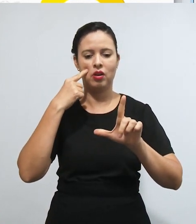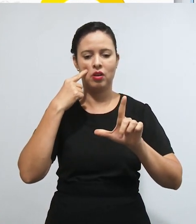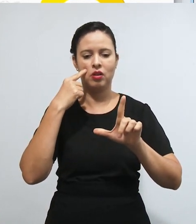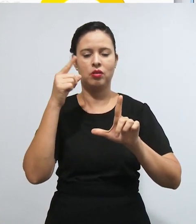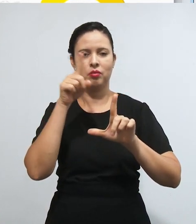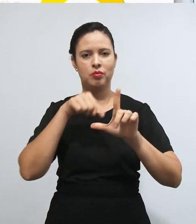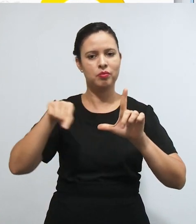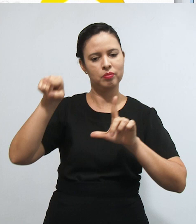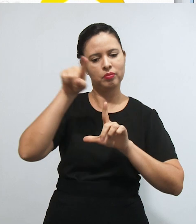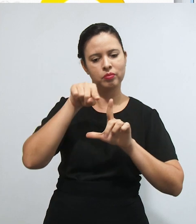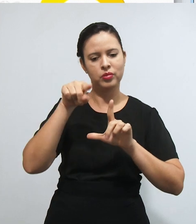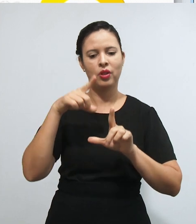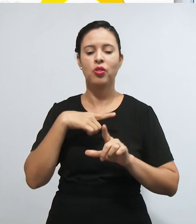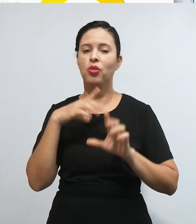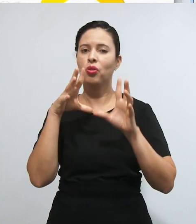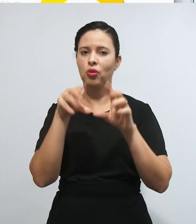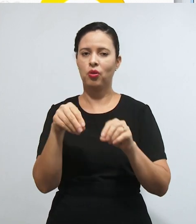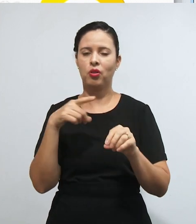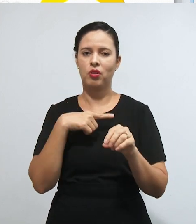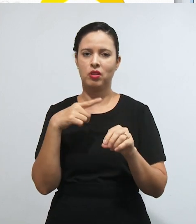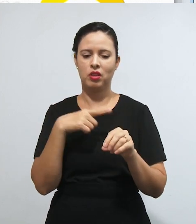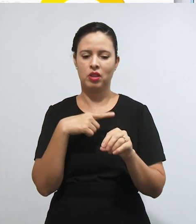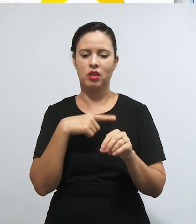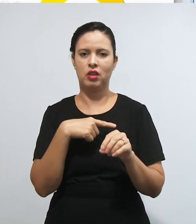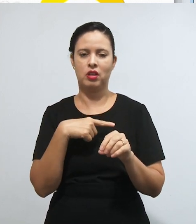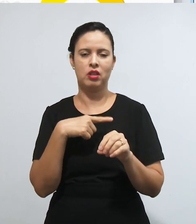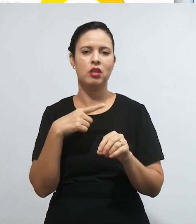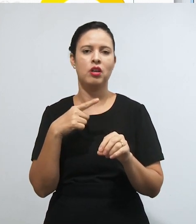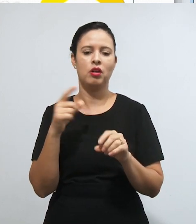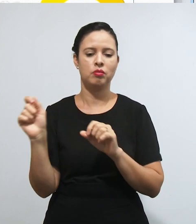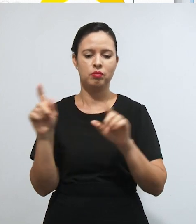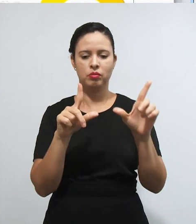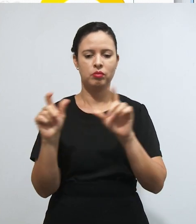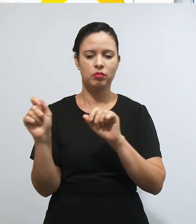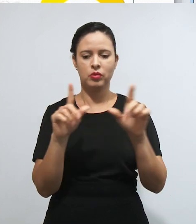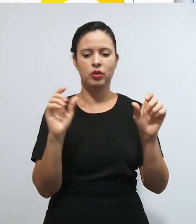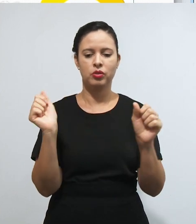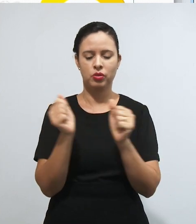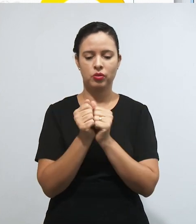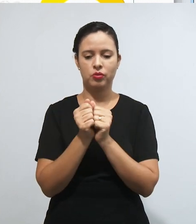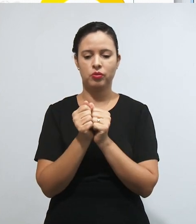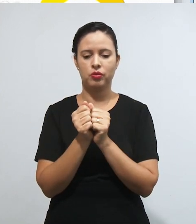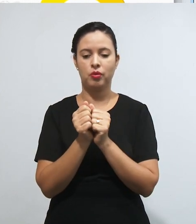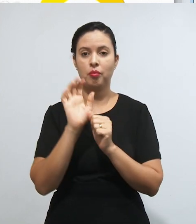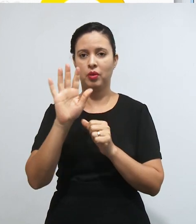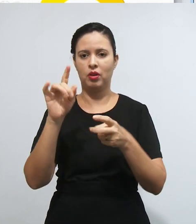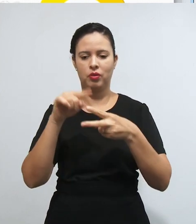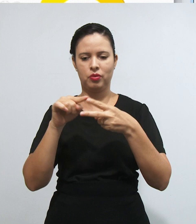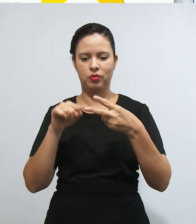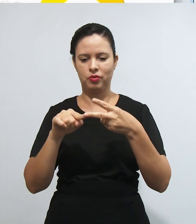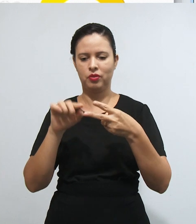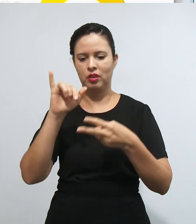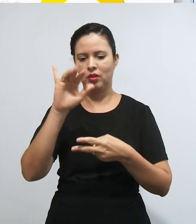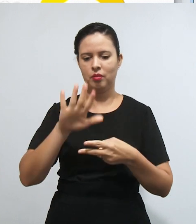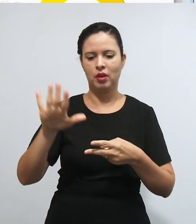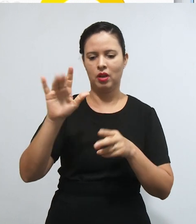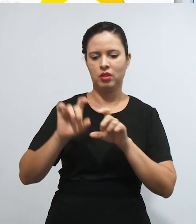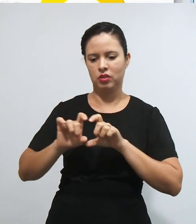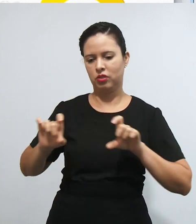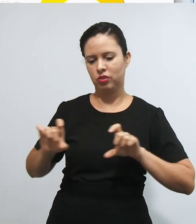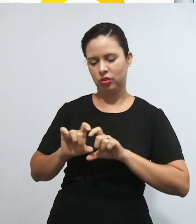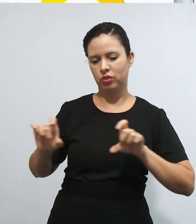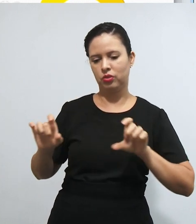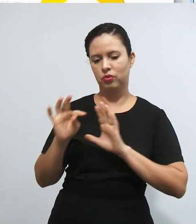Tá? Todas elas vão entrar sem eu precisar clicar. Esses dois aqui estão sem animação, ó, tá? Que foi eu inserir durante aqui a apresentação,